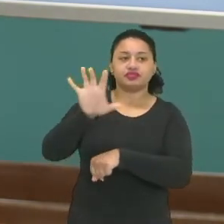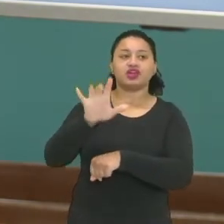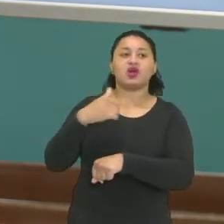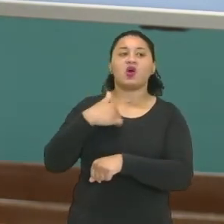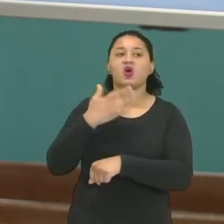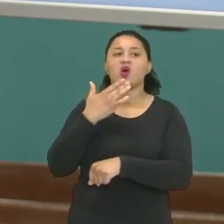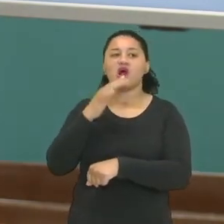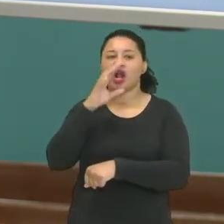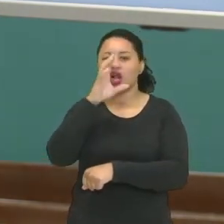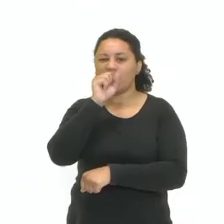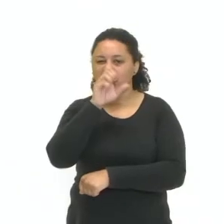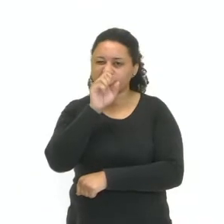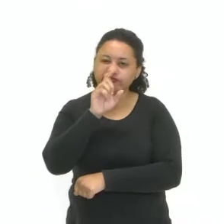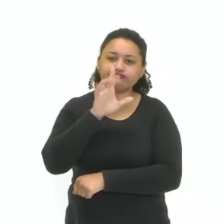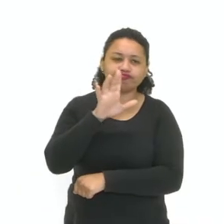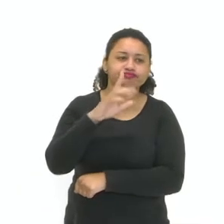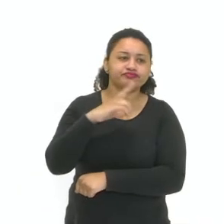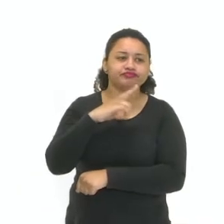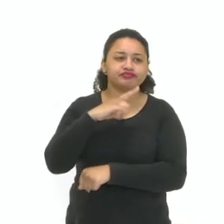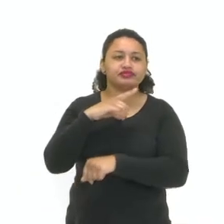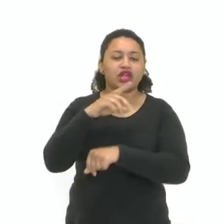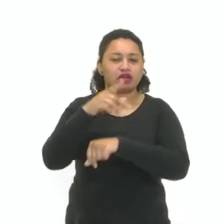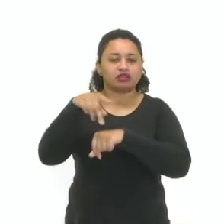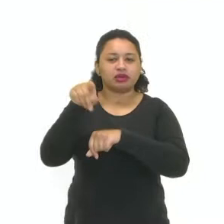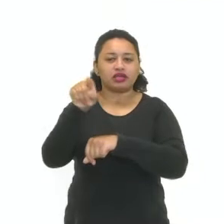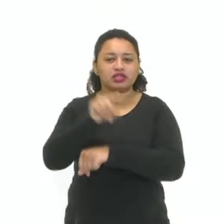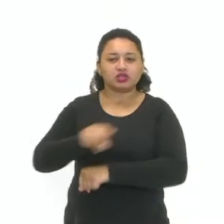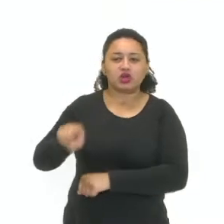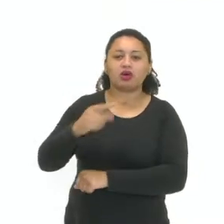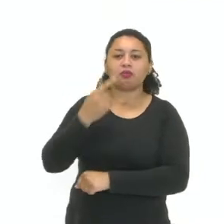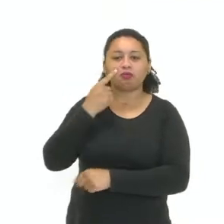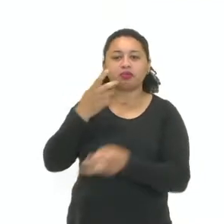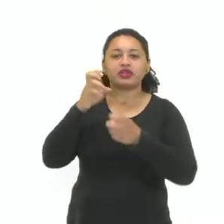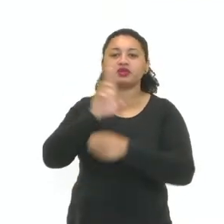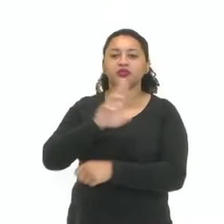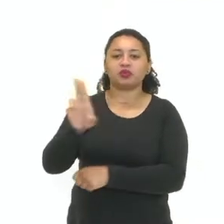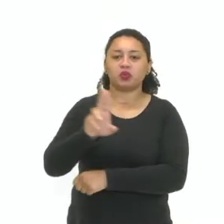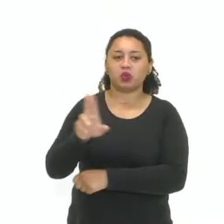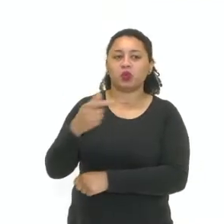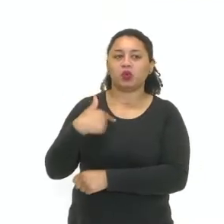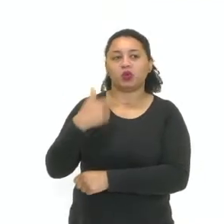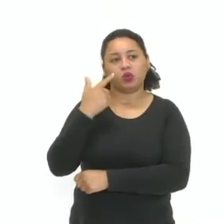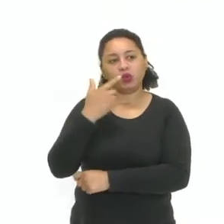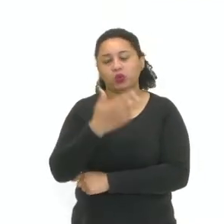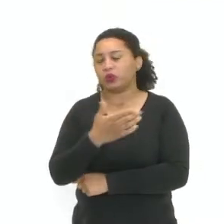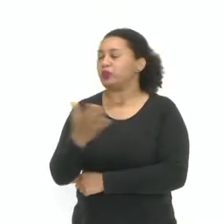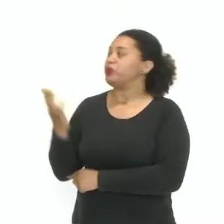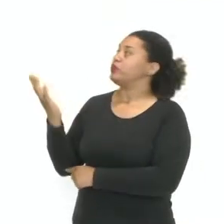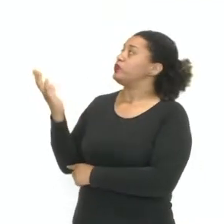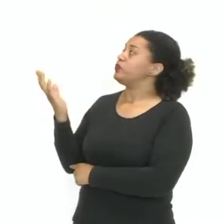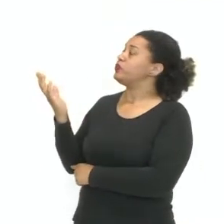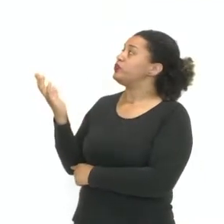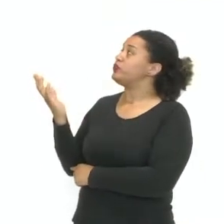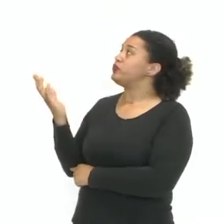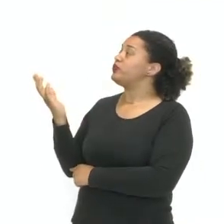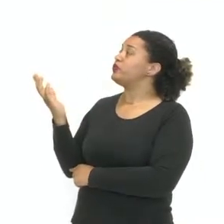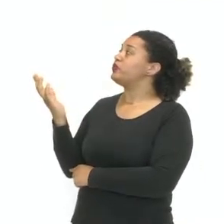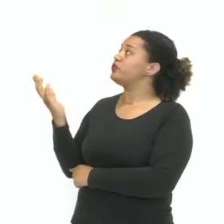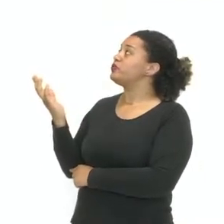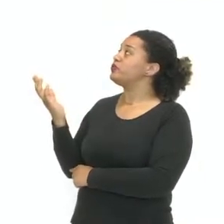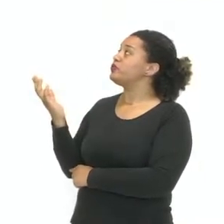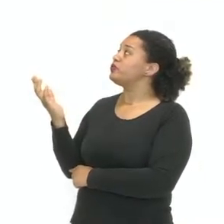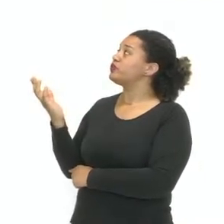laranja que vocês estão vendo aí, e temos países como Angola, a República Democrática do Congo, a República do Congo, que a gente vai ver a diferença daqui a